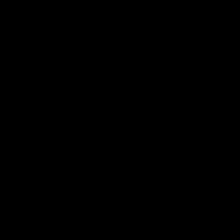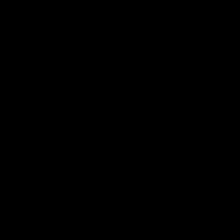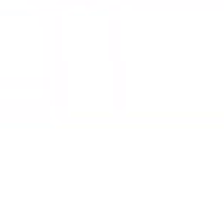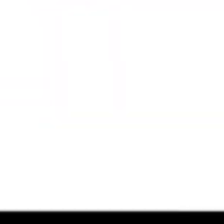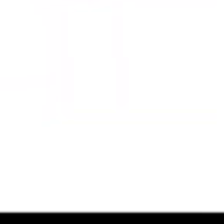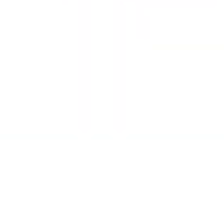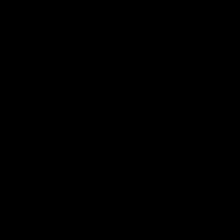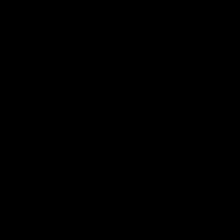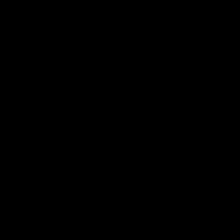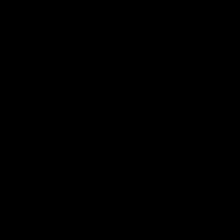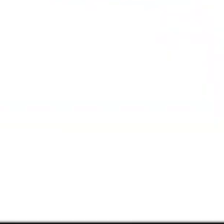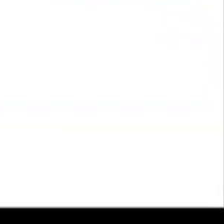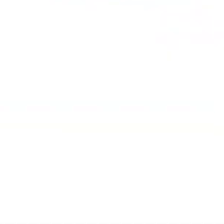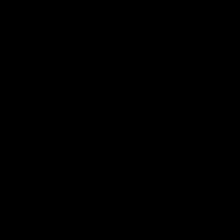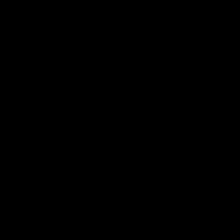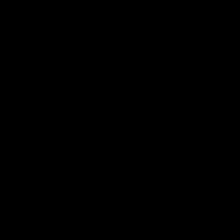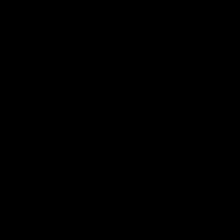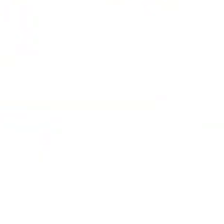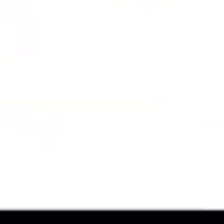Música